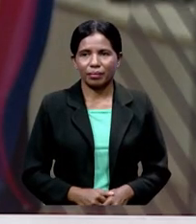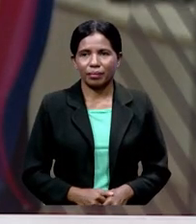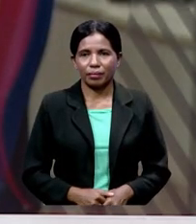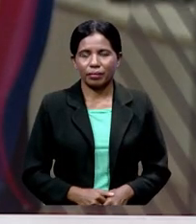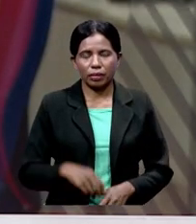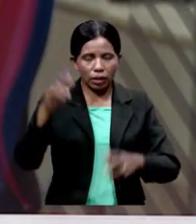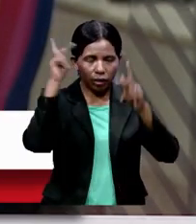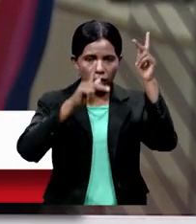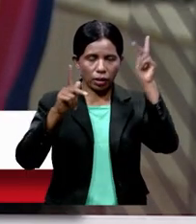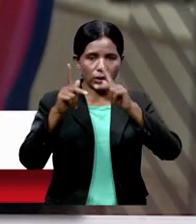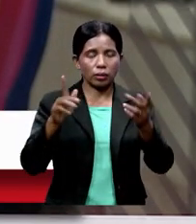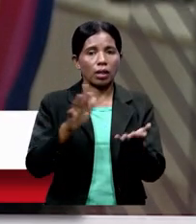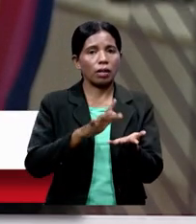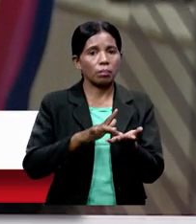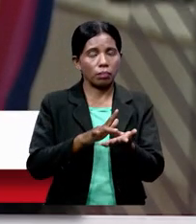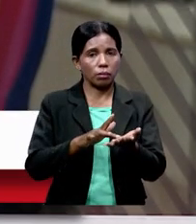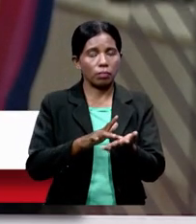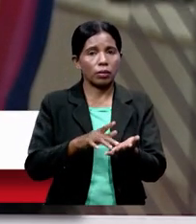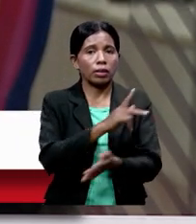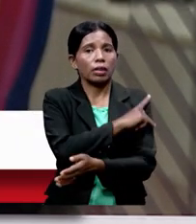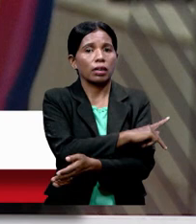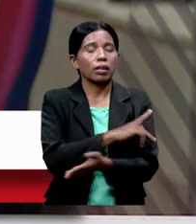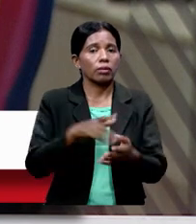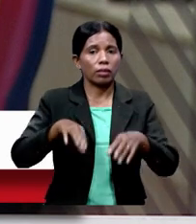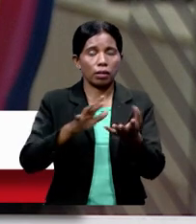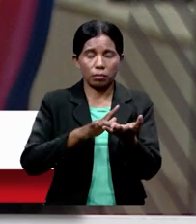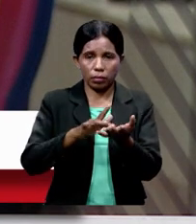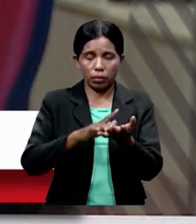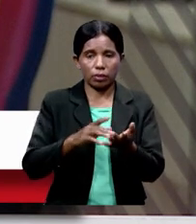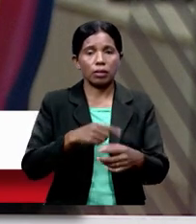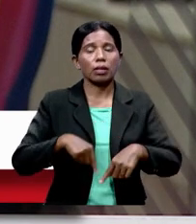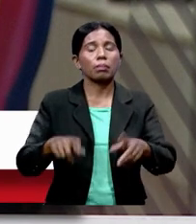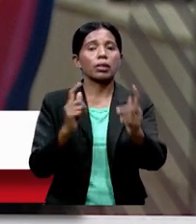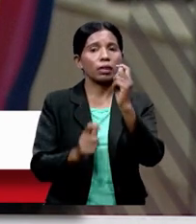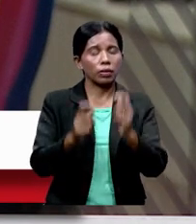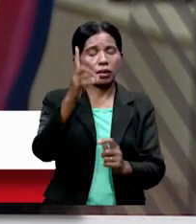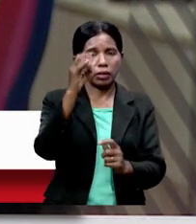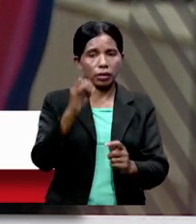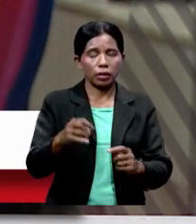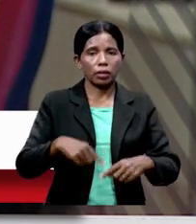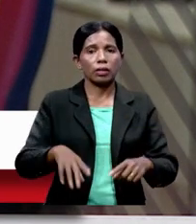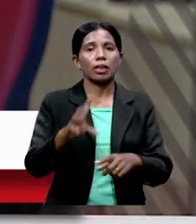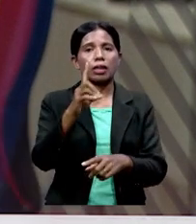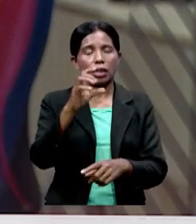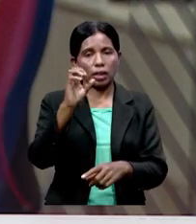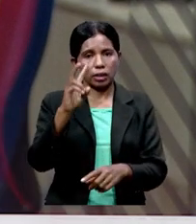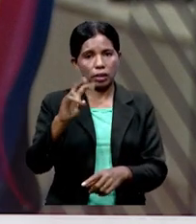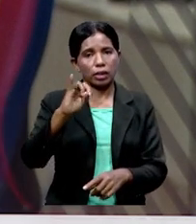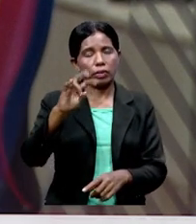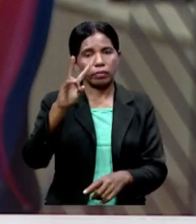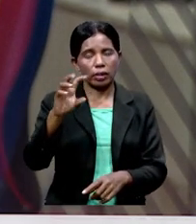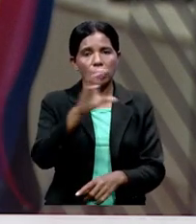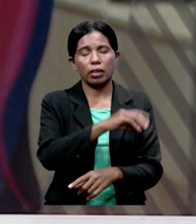Caso Farmácia Mores Fon, Tribunal Dili, aplique a medida de coação prisão preventiva, barguido DIVS, no